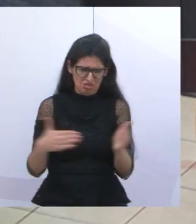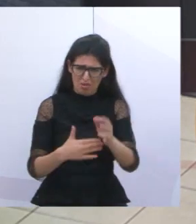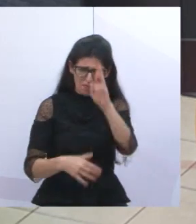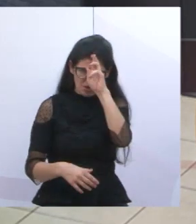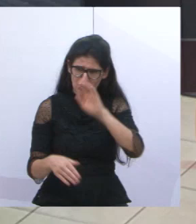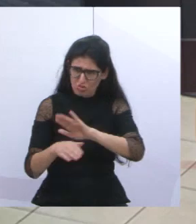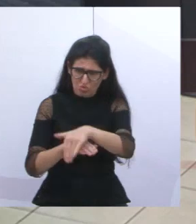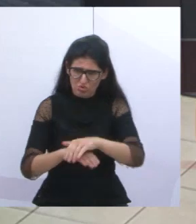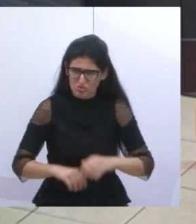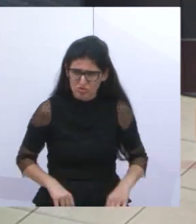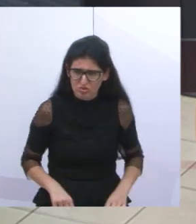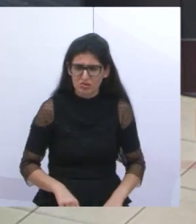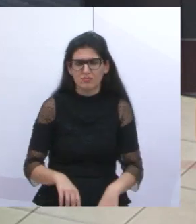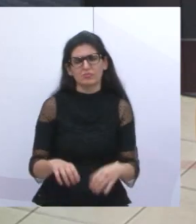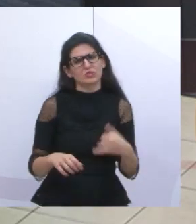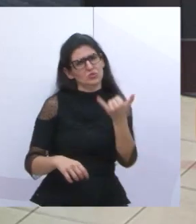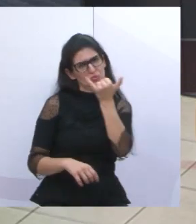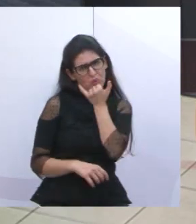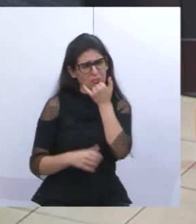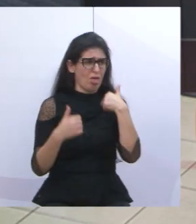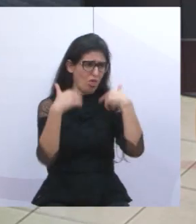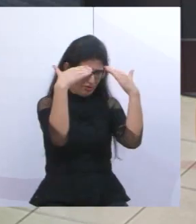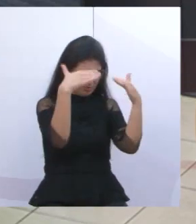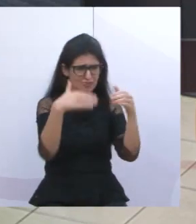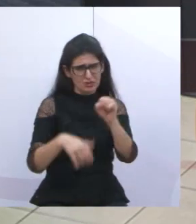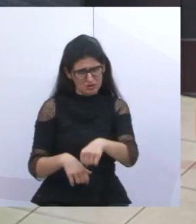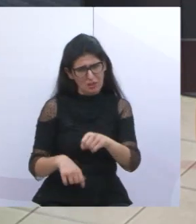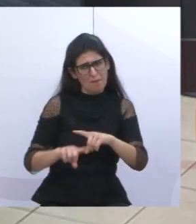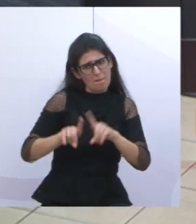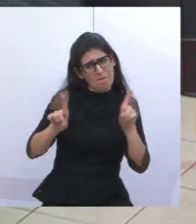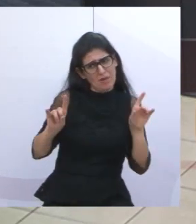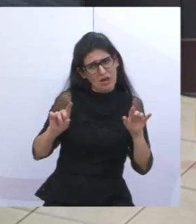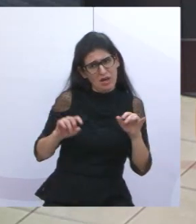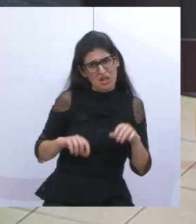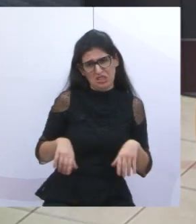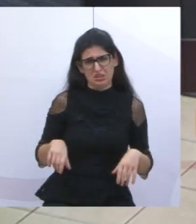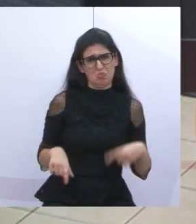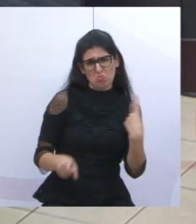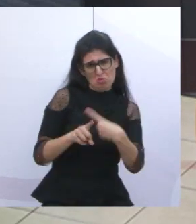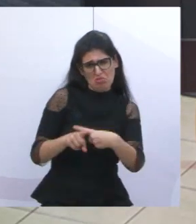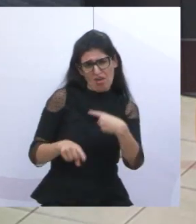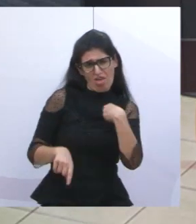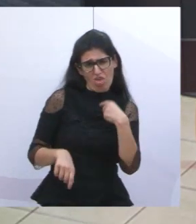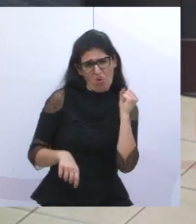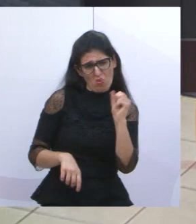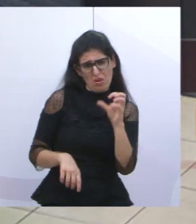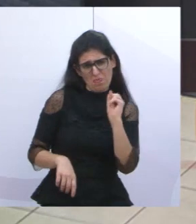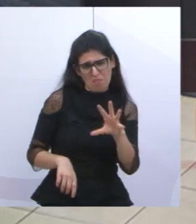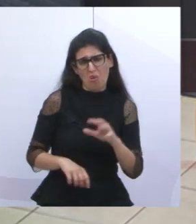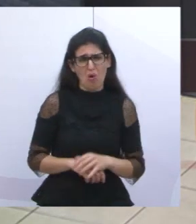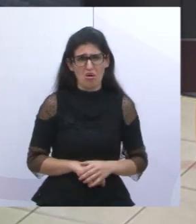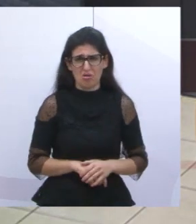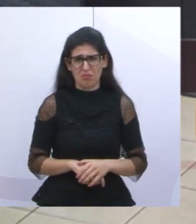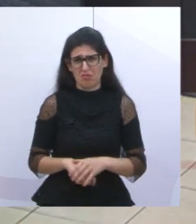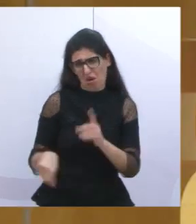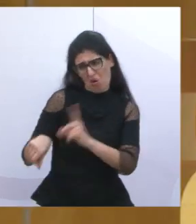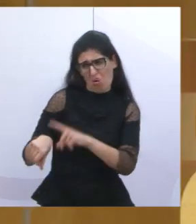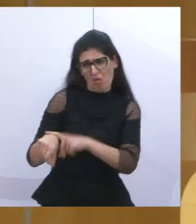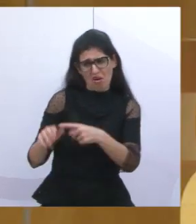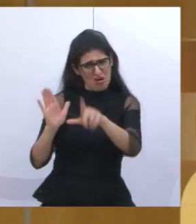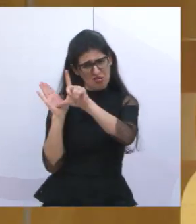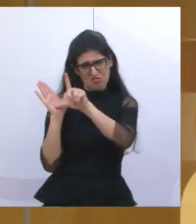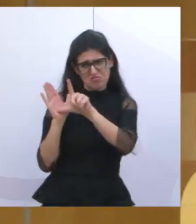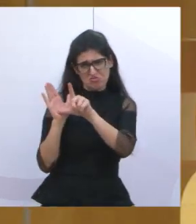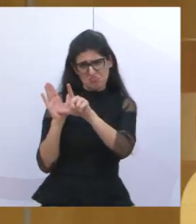Respeito o vereador, eu acho que uma coisa não justifica a outra, né? E eu não tenho satisfação a dar ao vereador, eu fui eleito pelo povo e pela